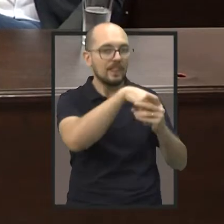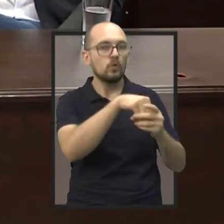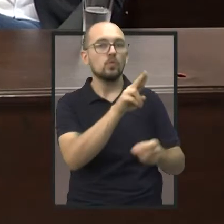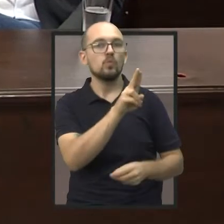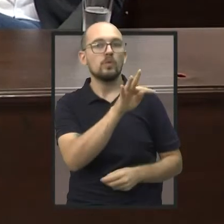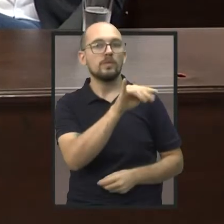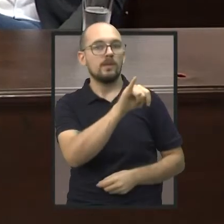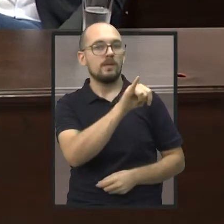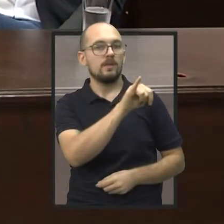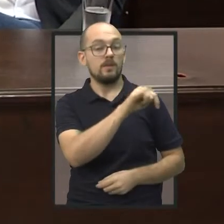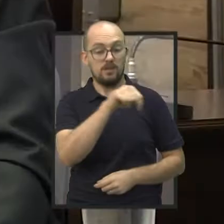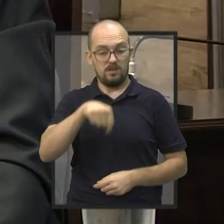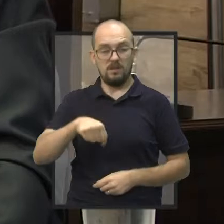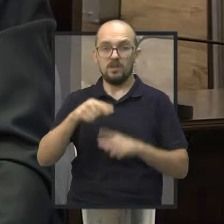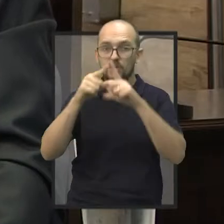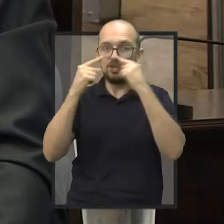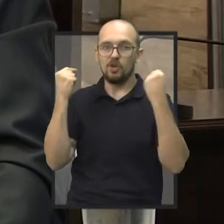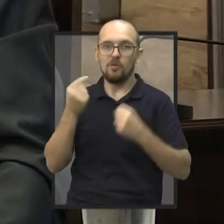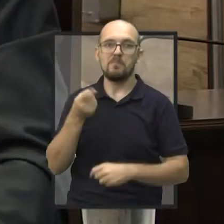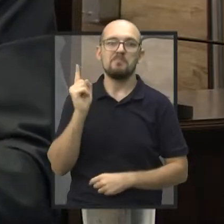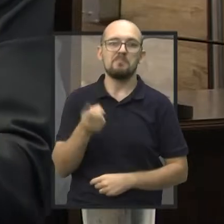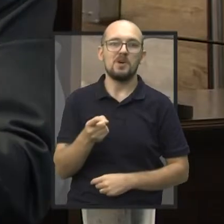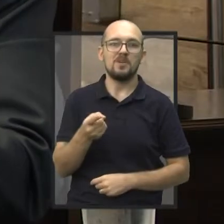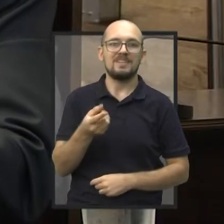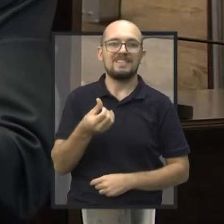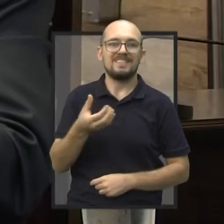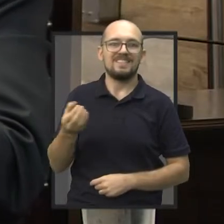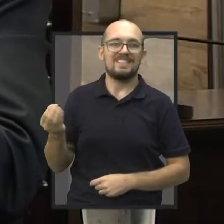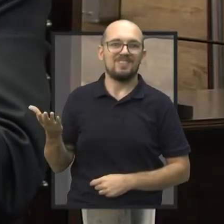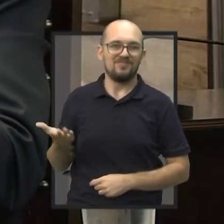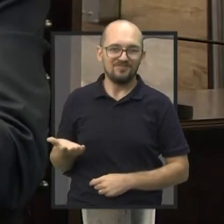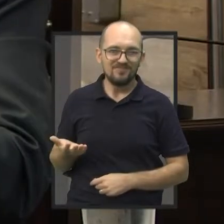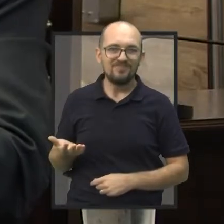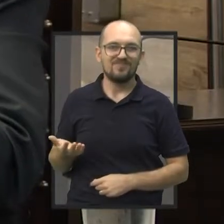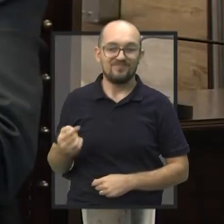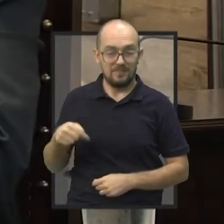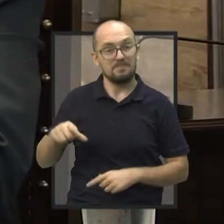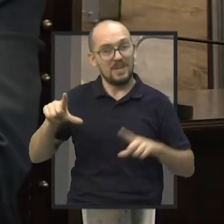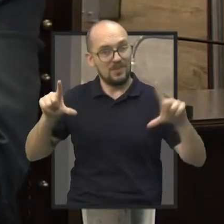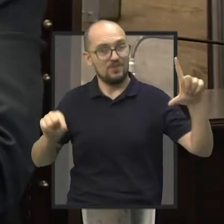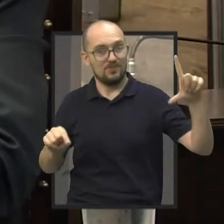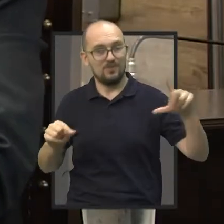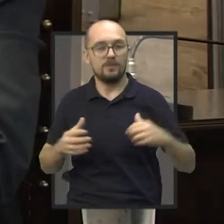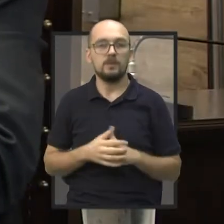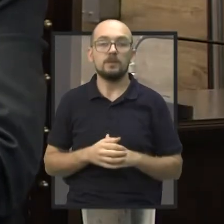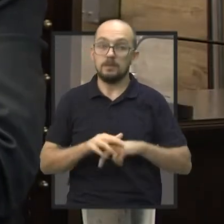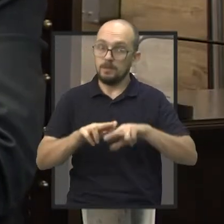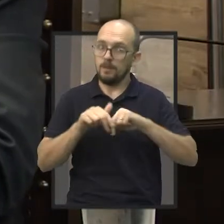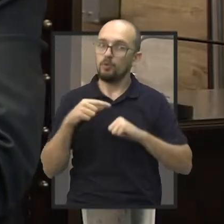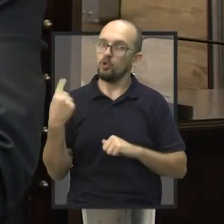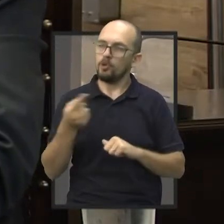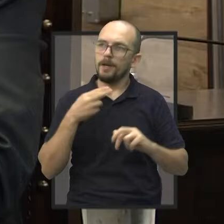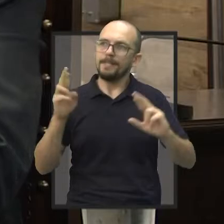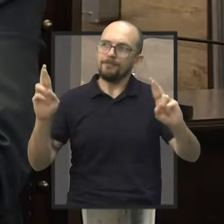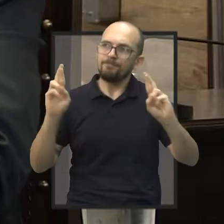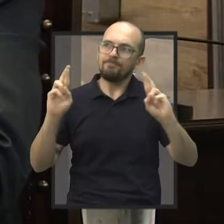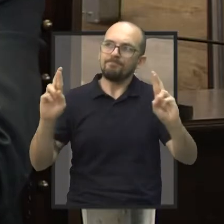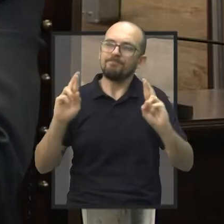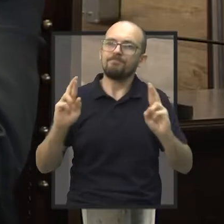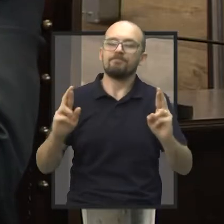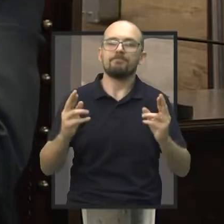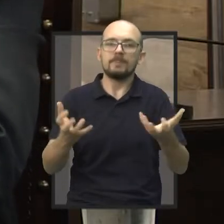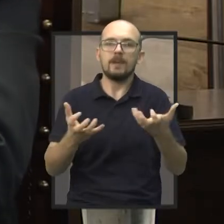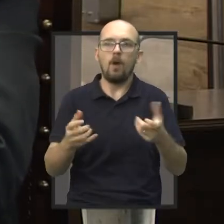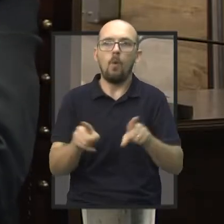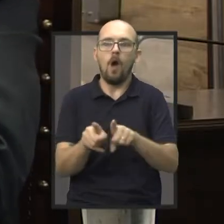mais em conta. Nós temos que torcer, eu não quero que isso, essa é aquela conta que a gente tem que sempre torcer para que a gente